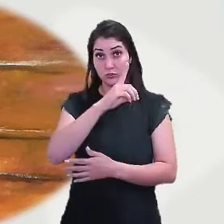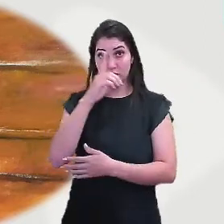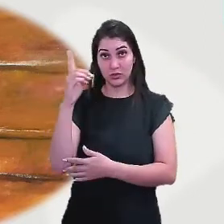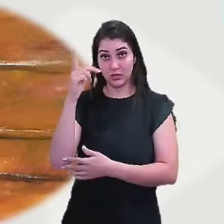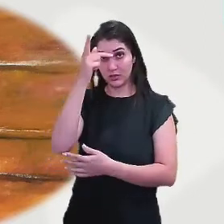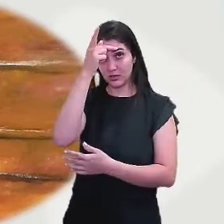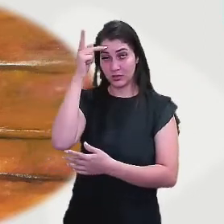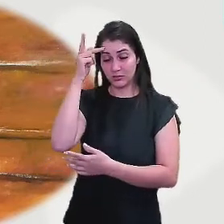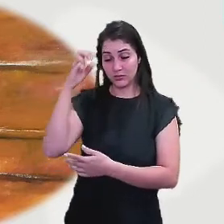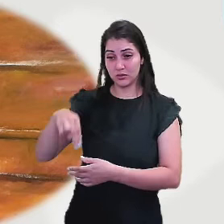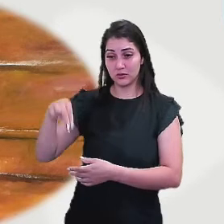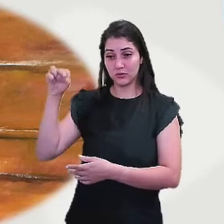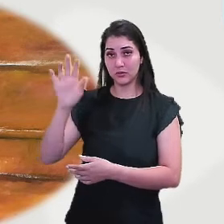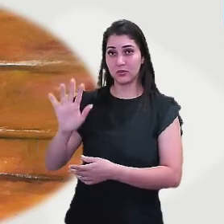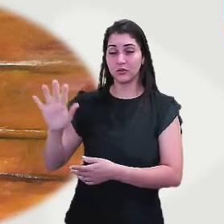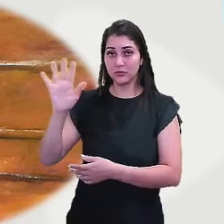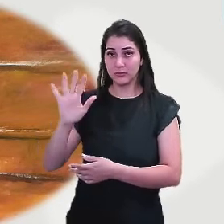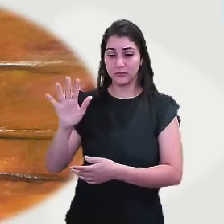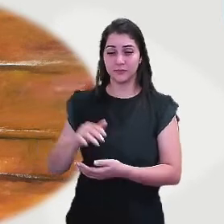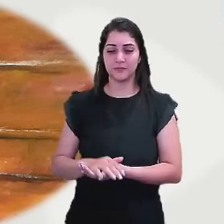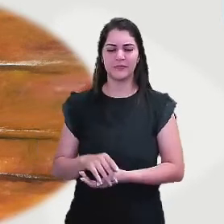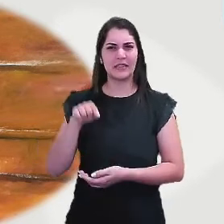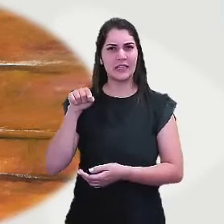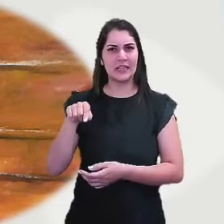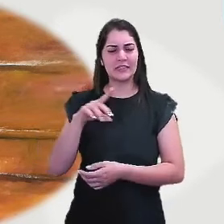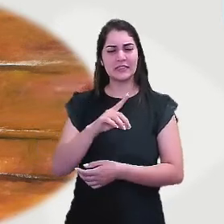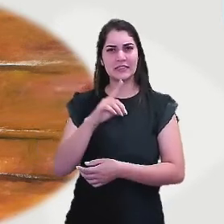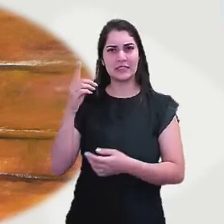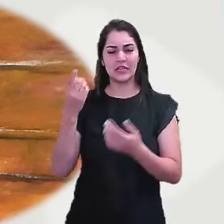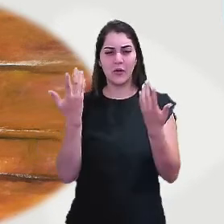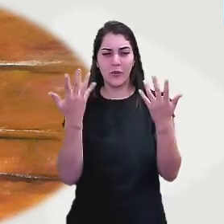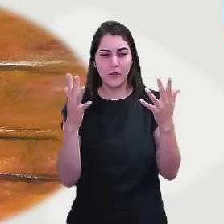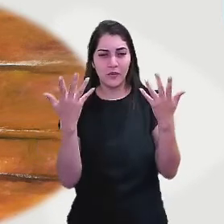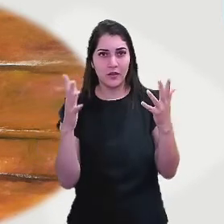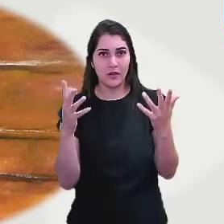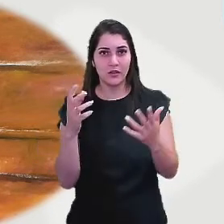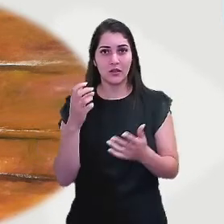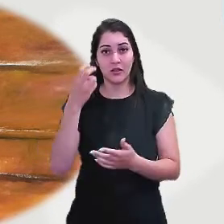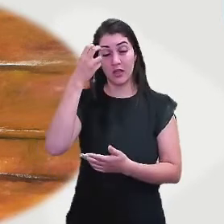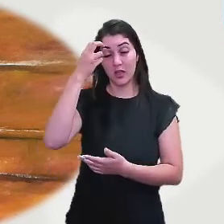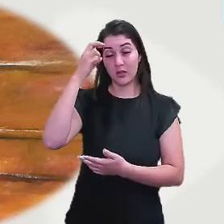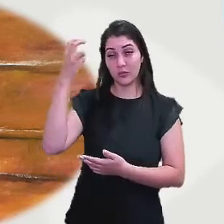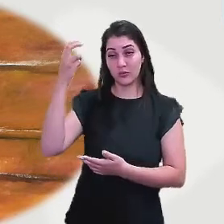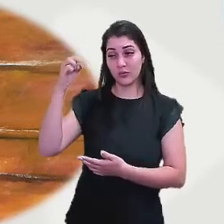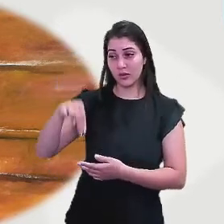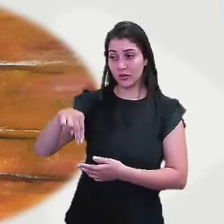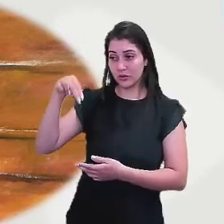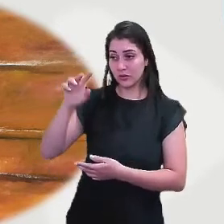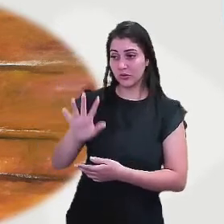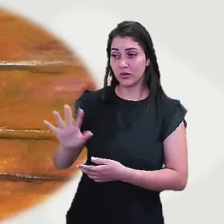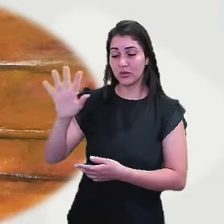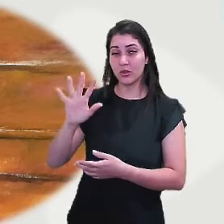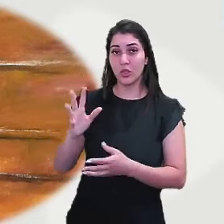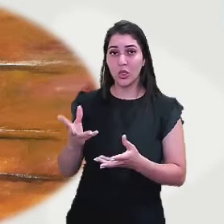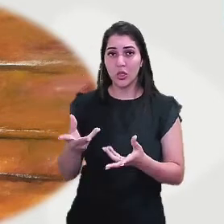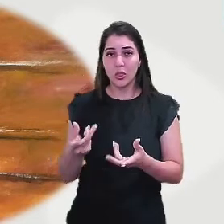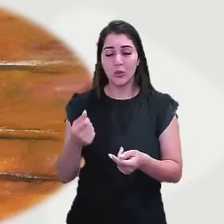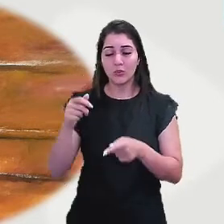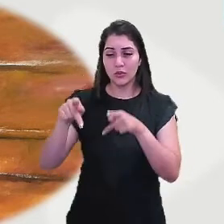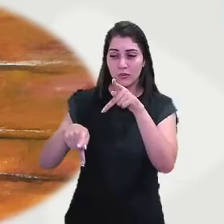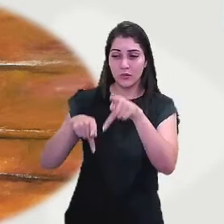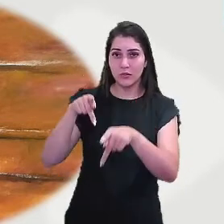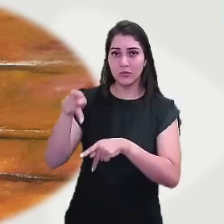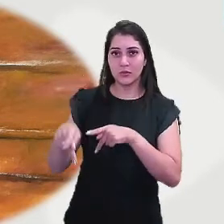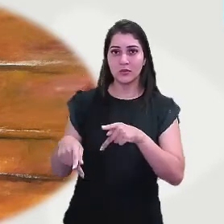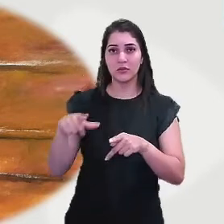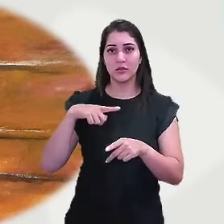Comemoramos anualmente no dia 8 de outubro. Esta é uma data para homenagear a cultura nordestina, toda a população que compõe os